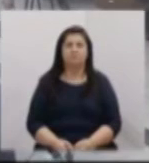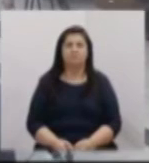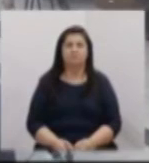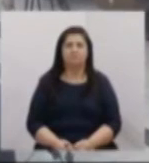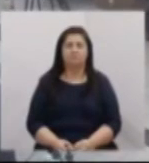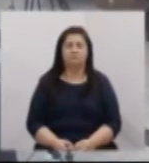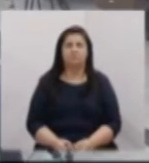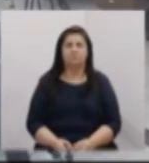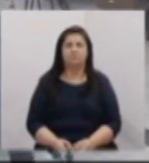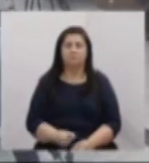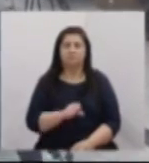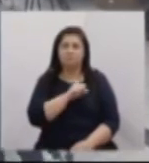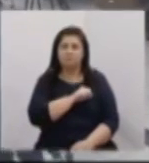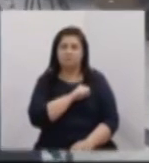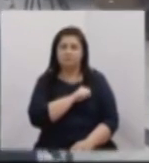Pedido de número